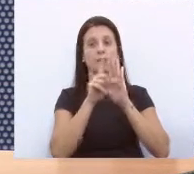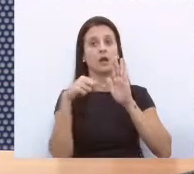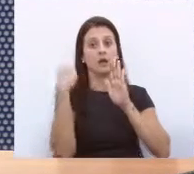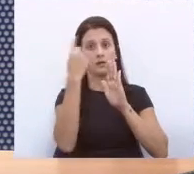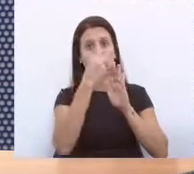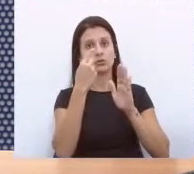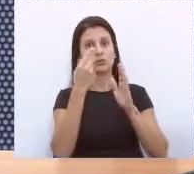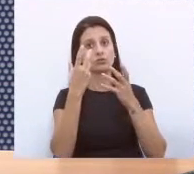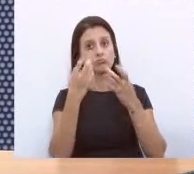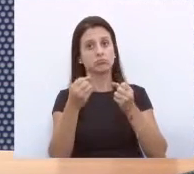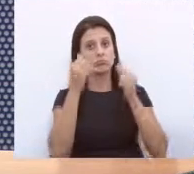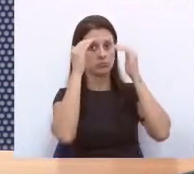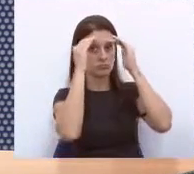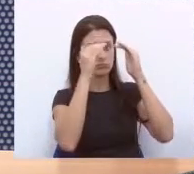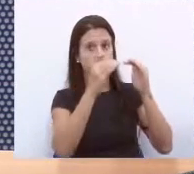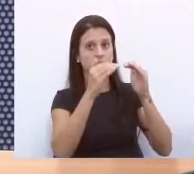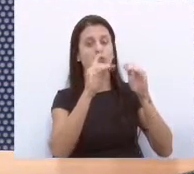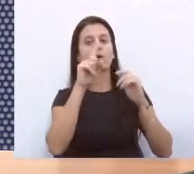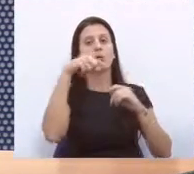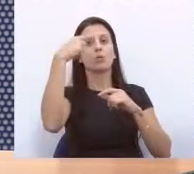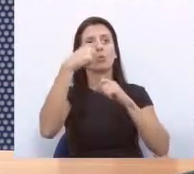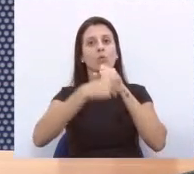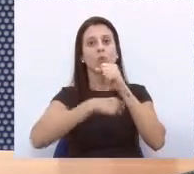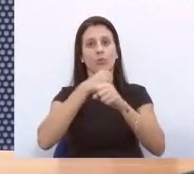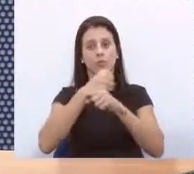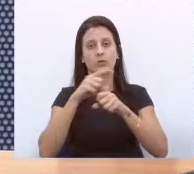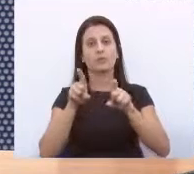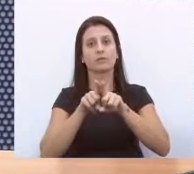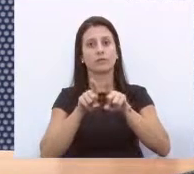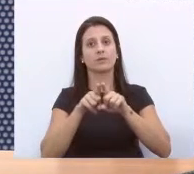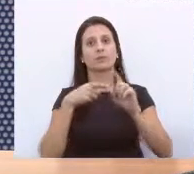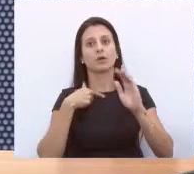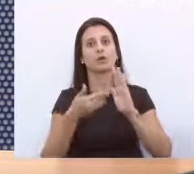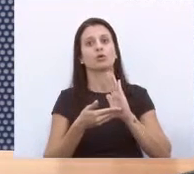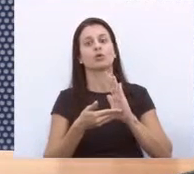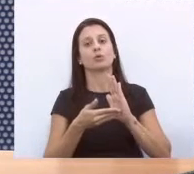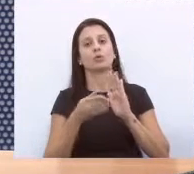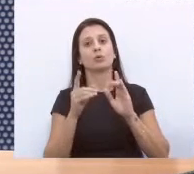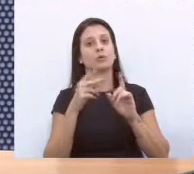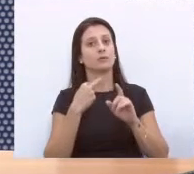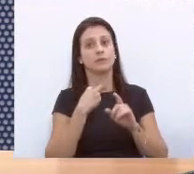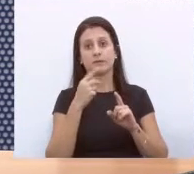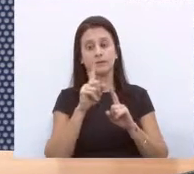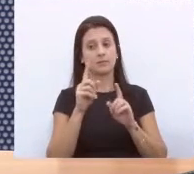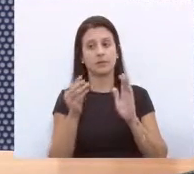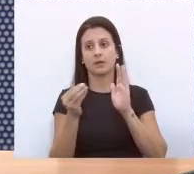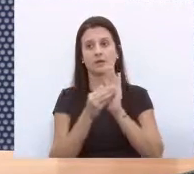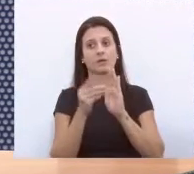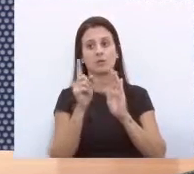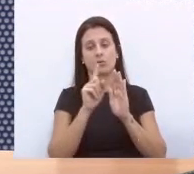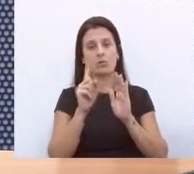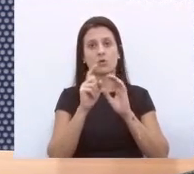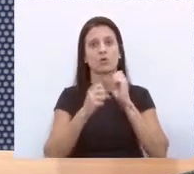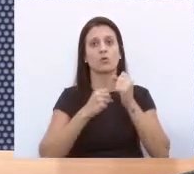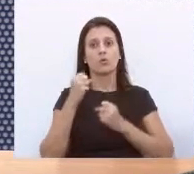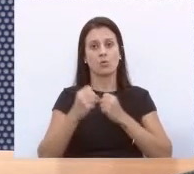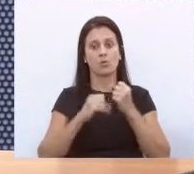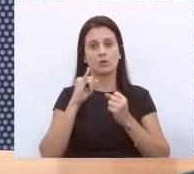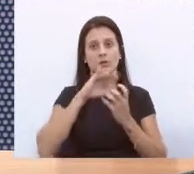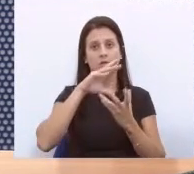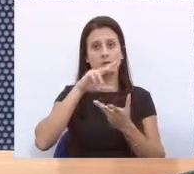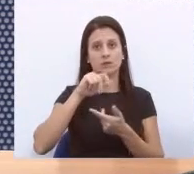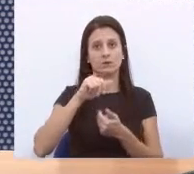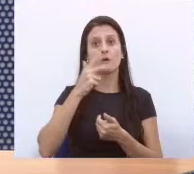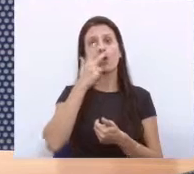cumprida para o ano que vem também nós não estamos colocando a corrida internacional nem acreditamos que o governo